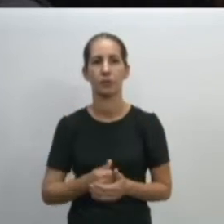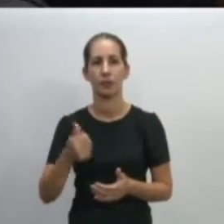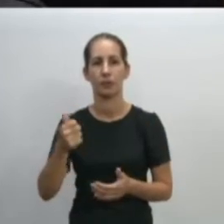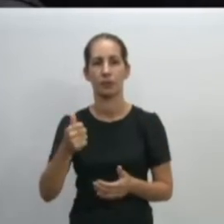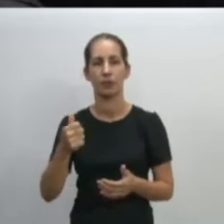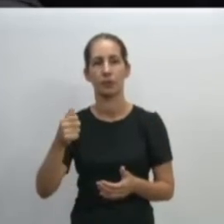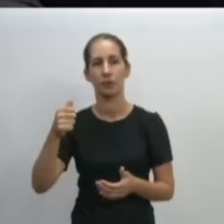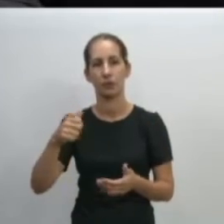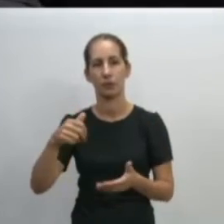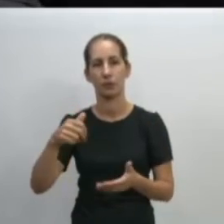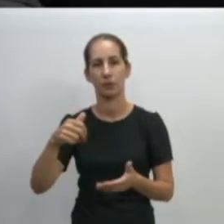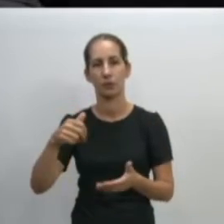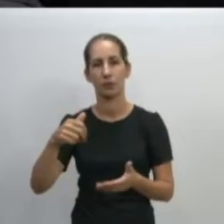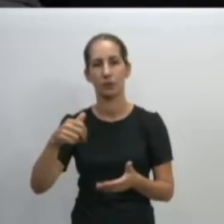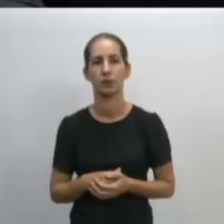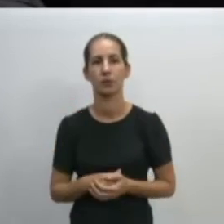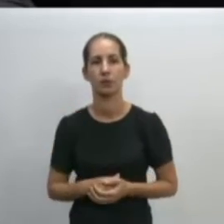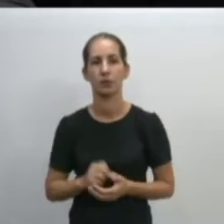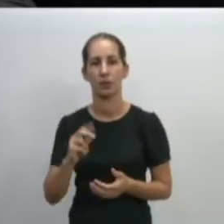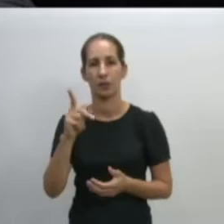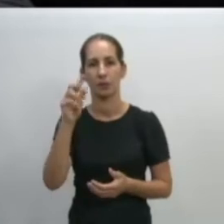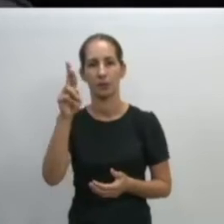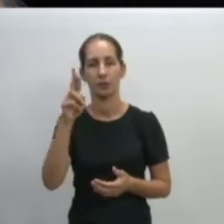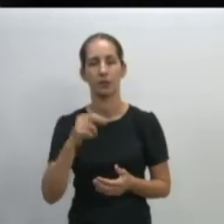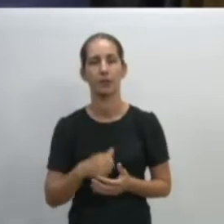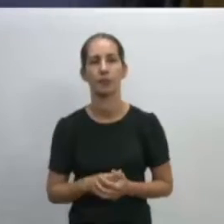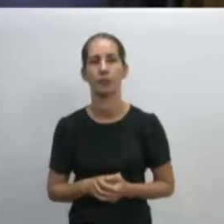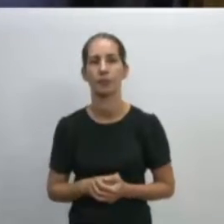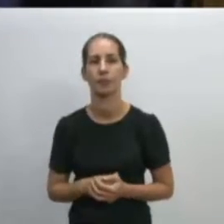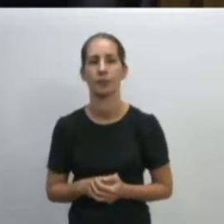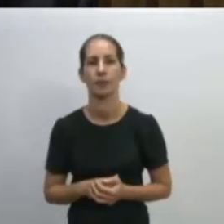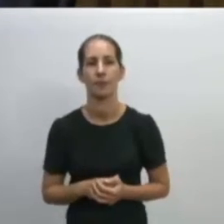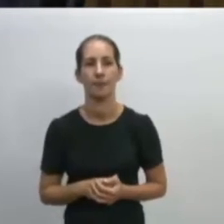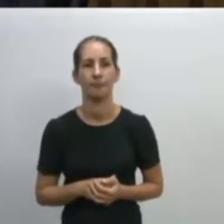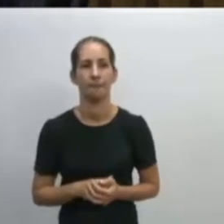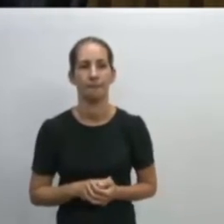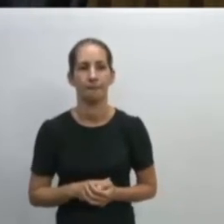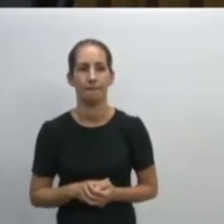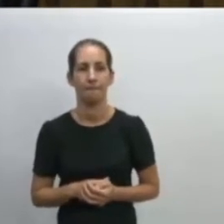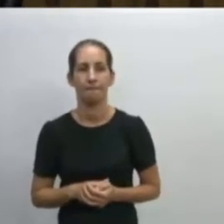secretário, vereador Cleber Fernandes.